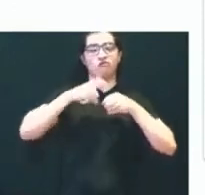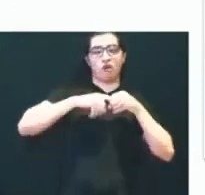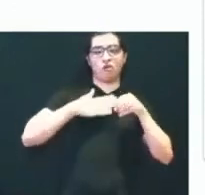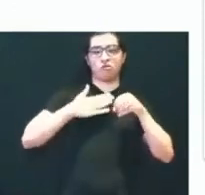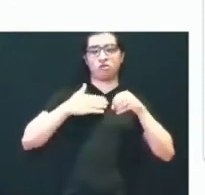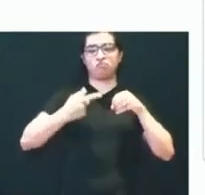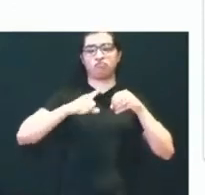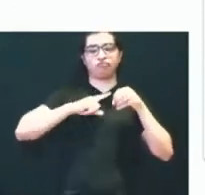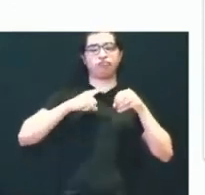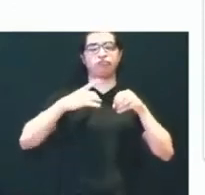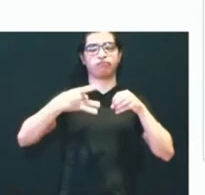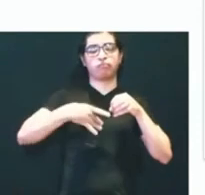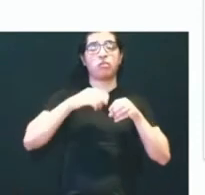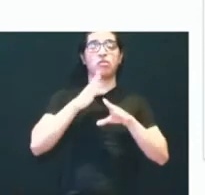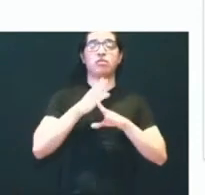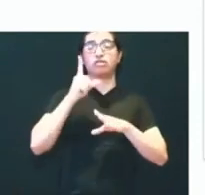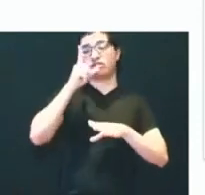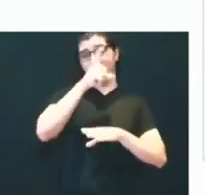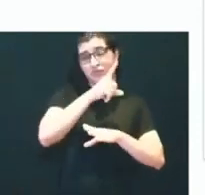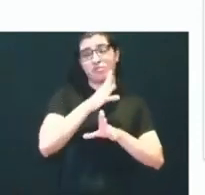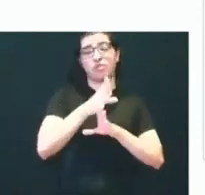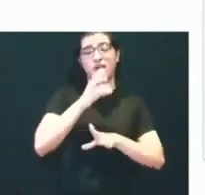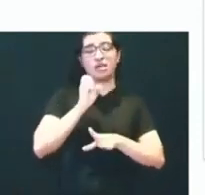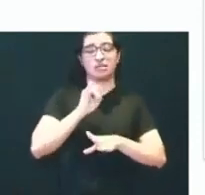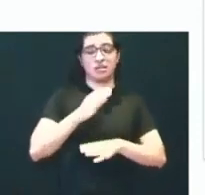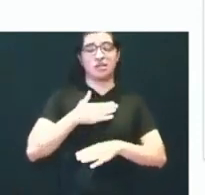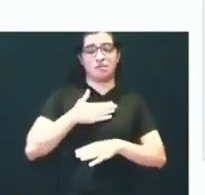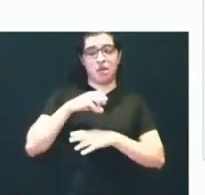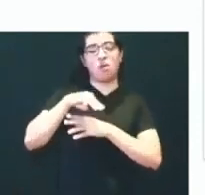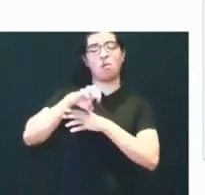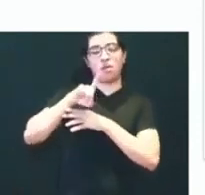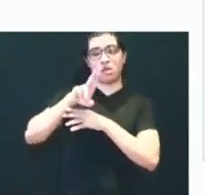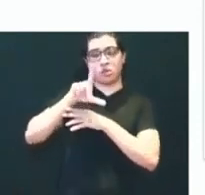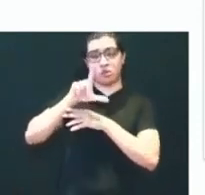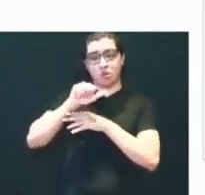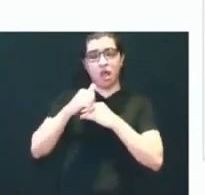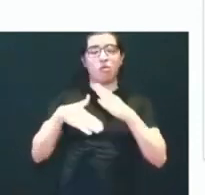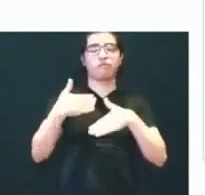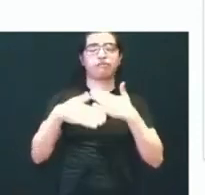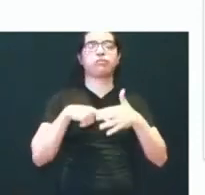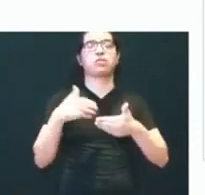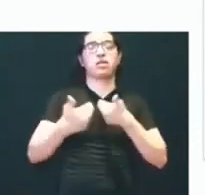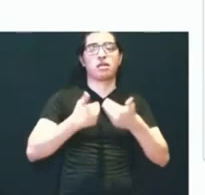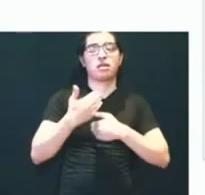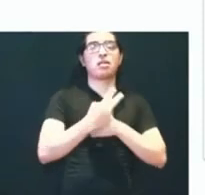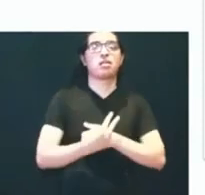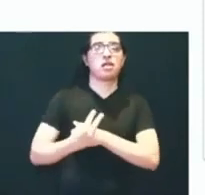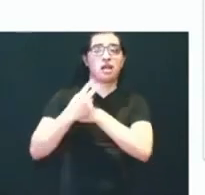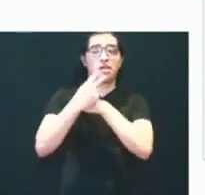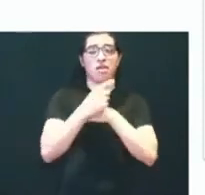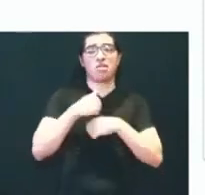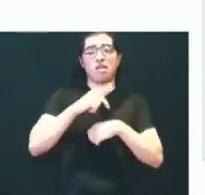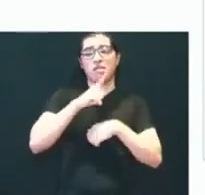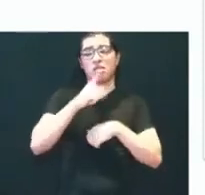doença acomete a medula óssea, se eu faço o tratamento e eu tento depois fazer um transplante usando a mesma medula